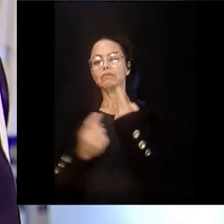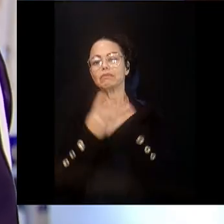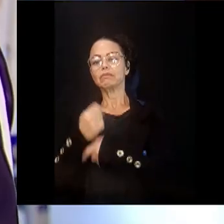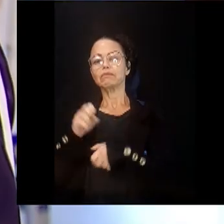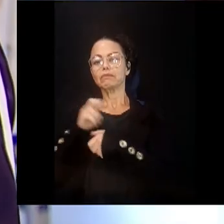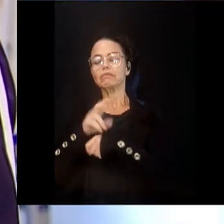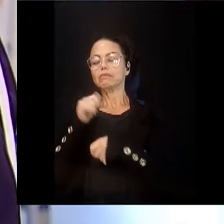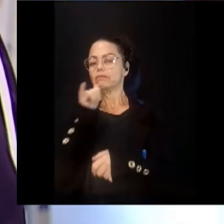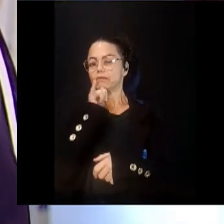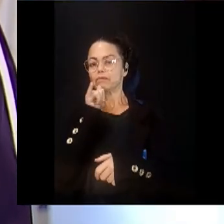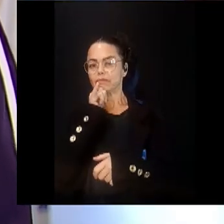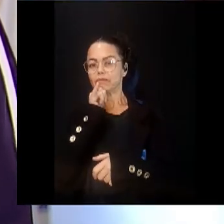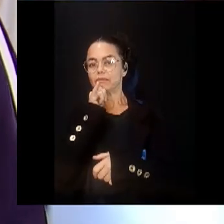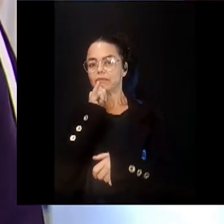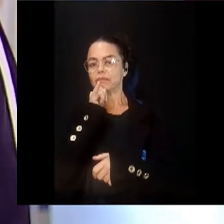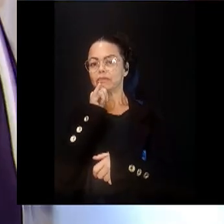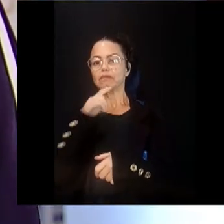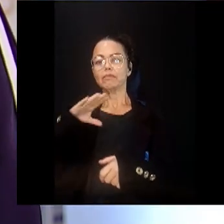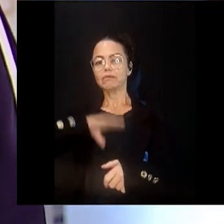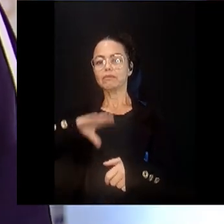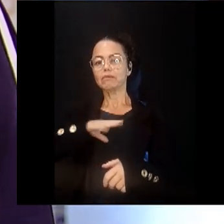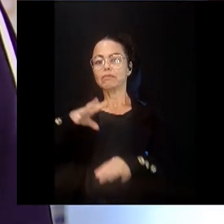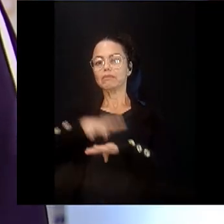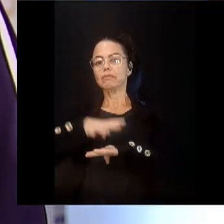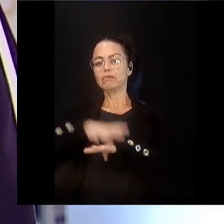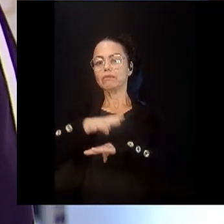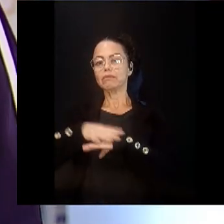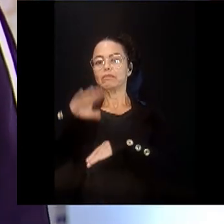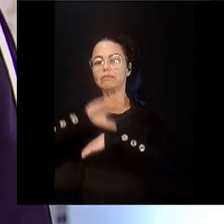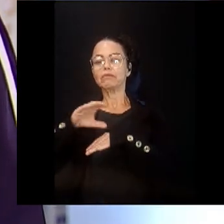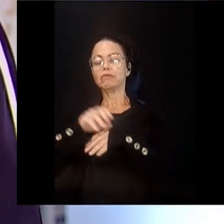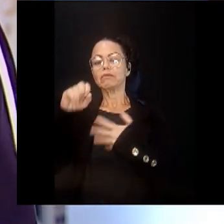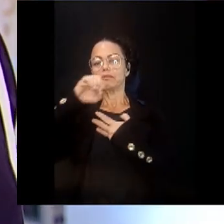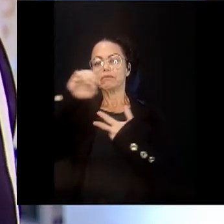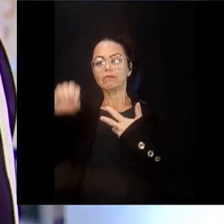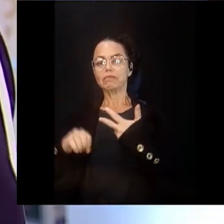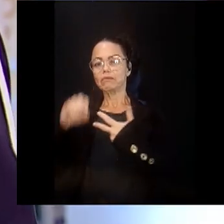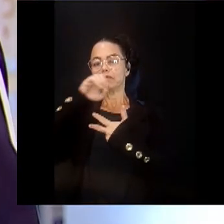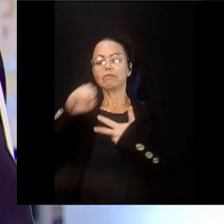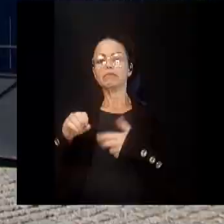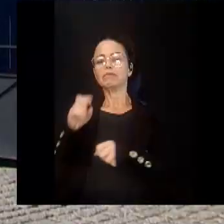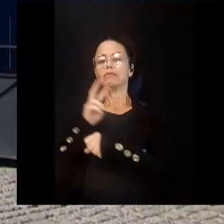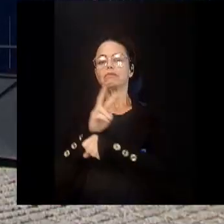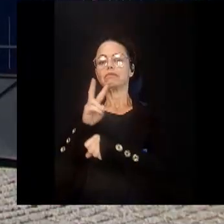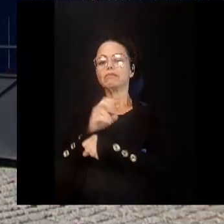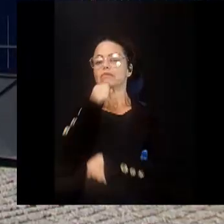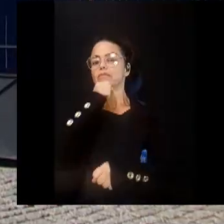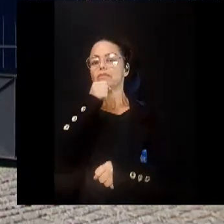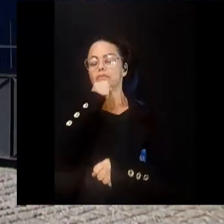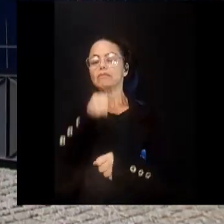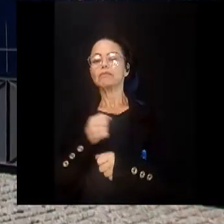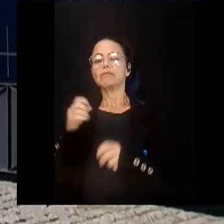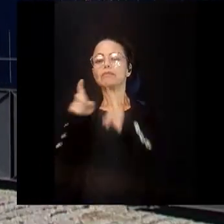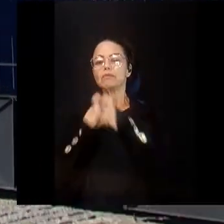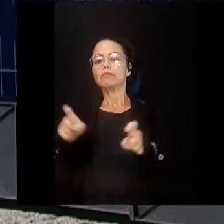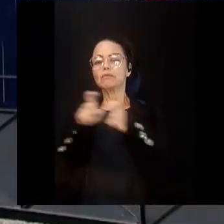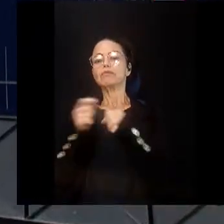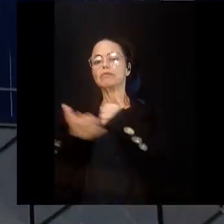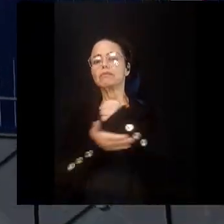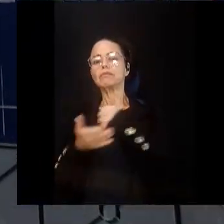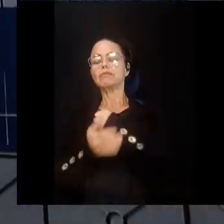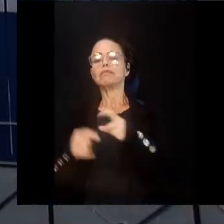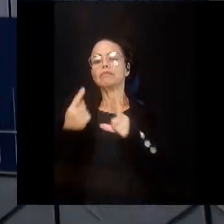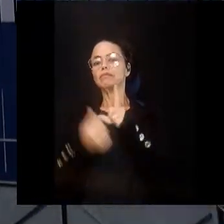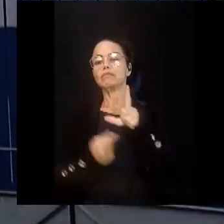exemplo, curso de português e matemática para concursos e Enem, cuidador de idosos, informática básica, auxiliar de logística, comércio